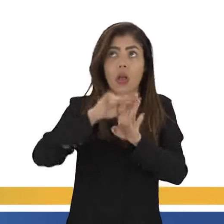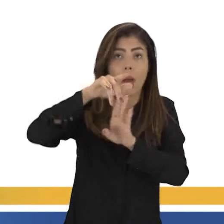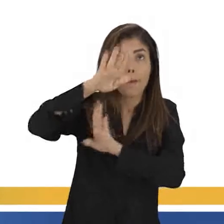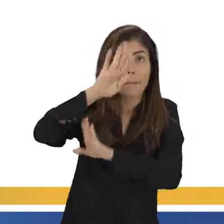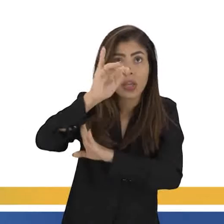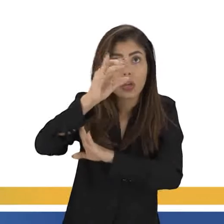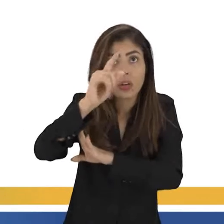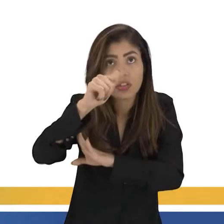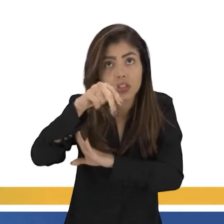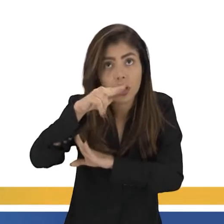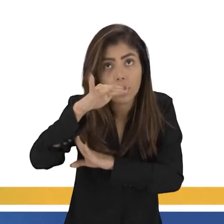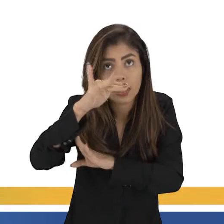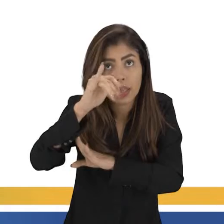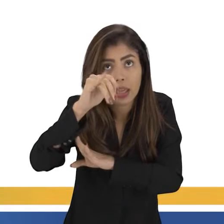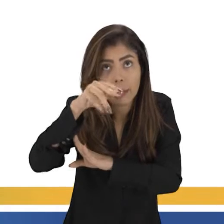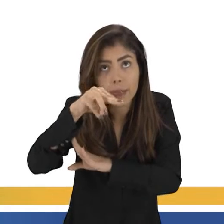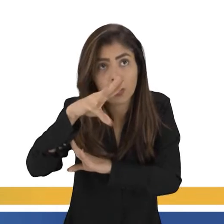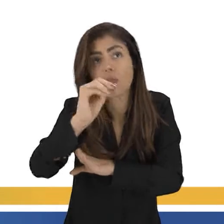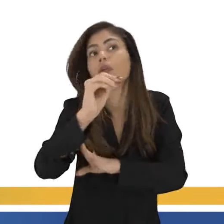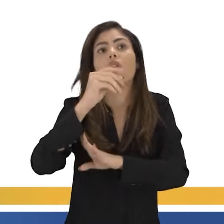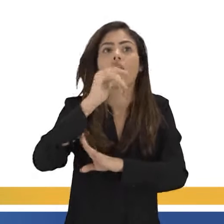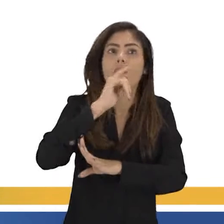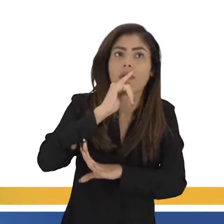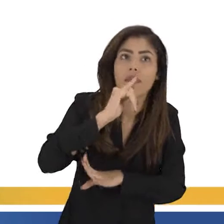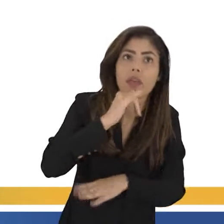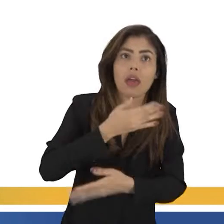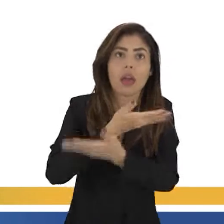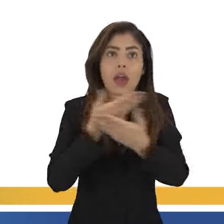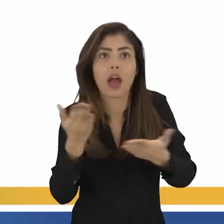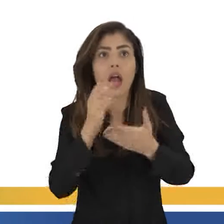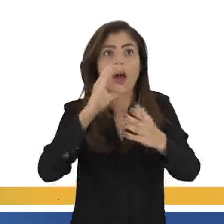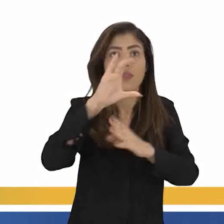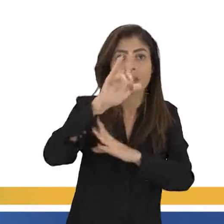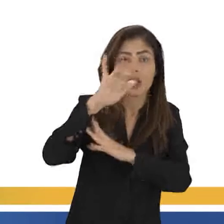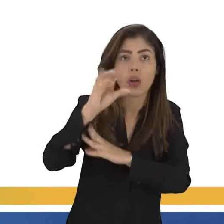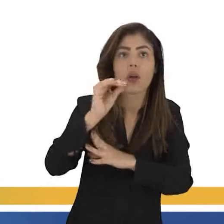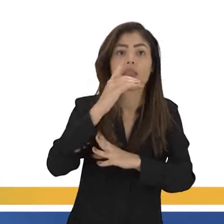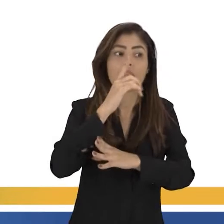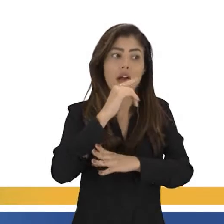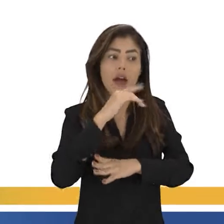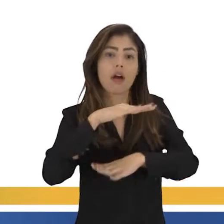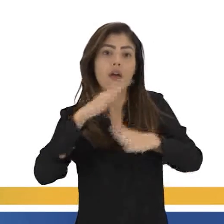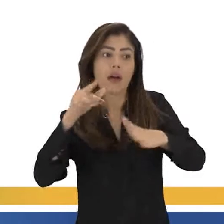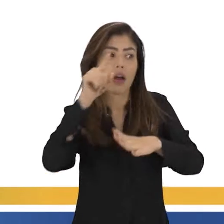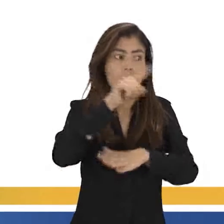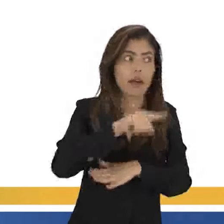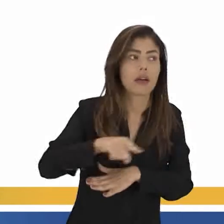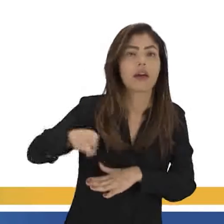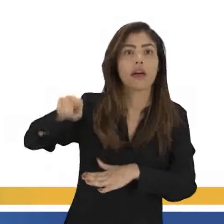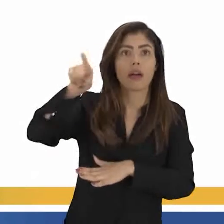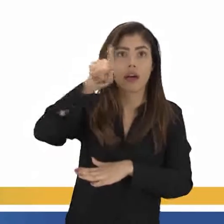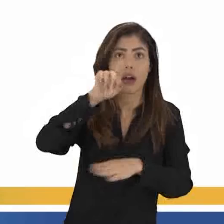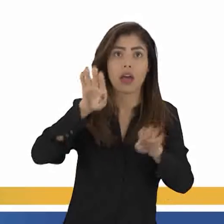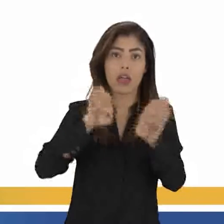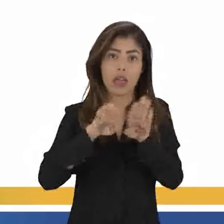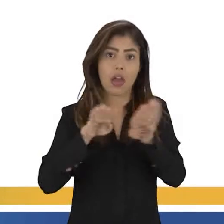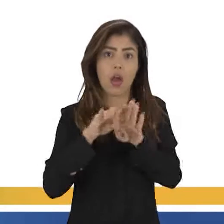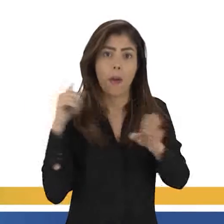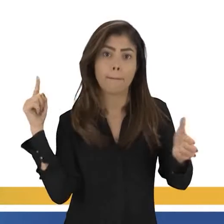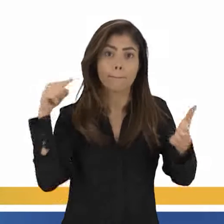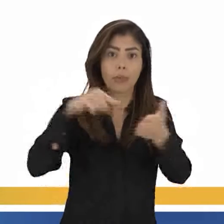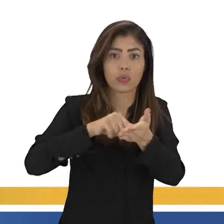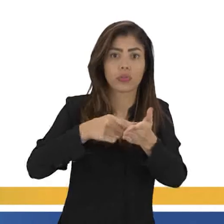aqui, vocês estão vendo aqui, eu peguei o exemplo aqui do ciclo da água. Então, quais são os pontos mais